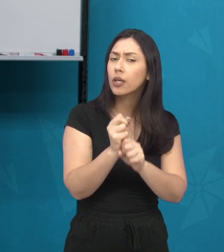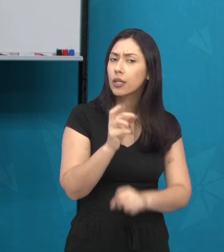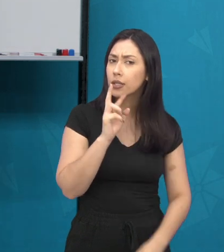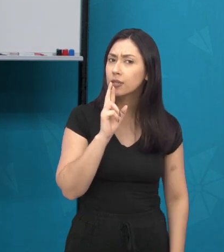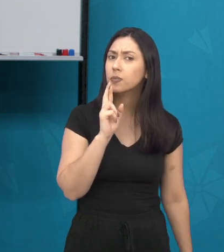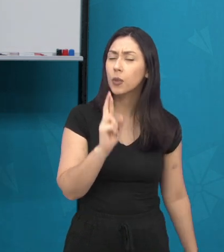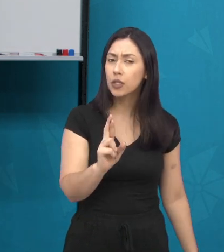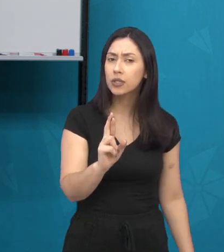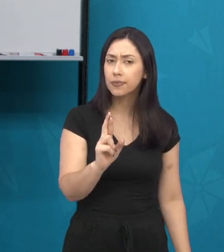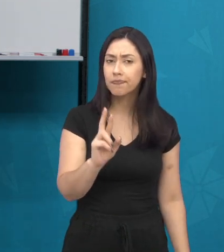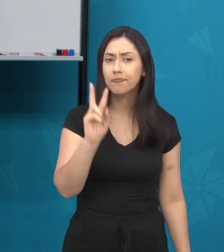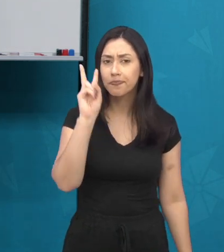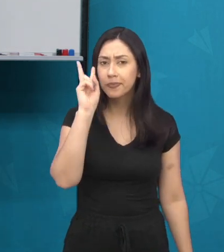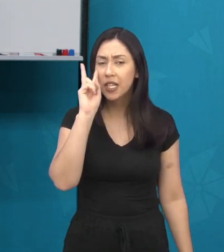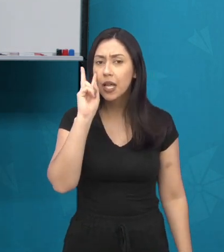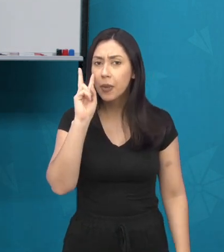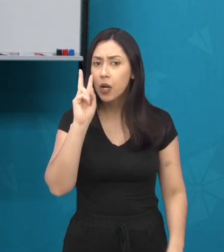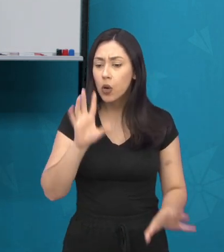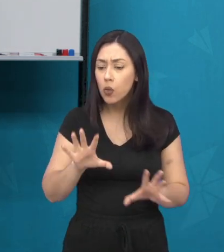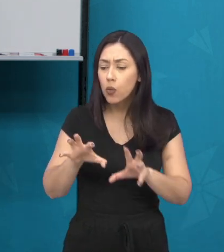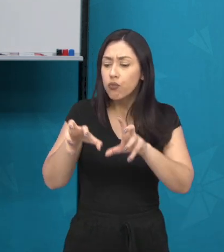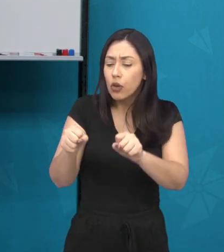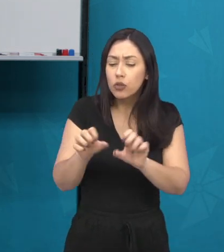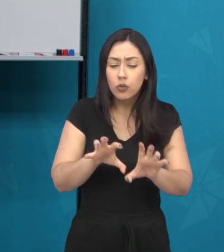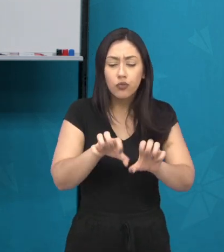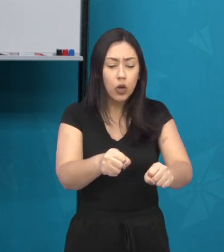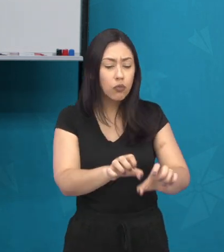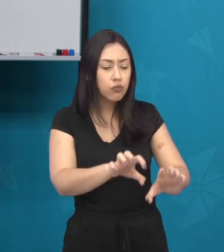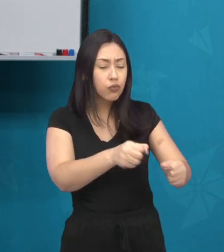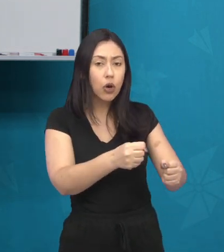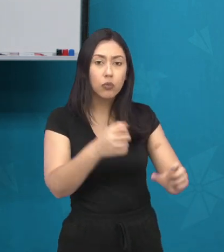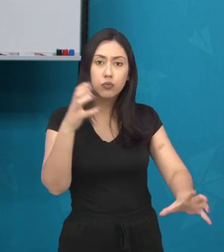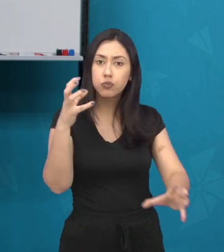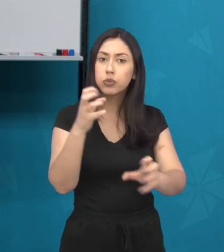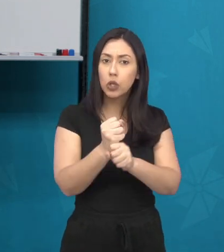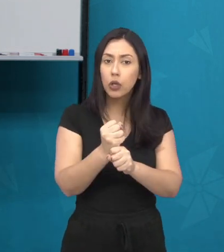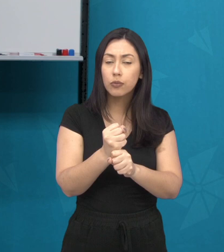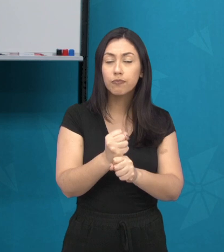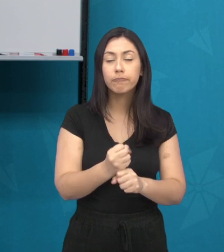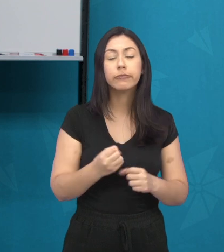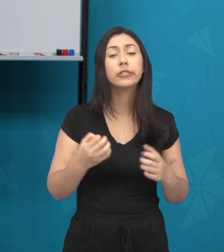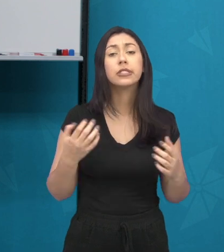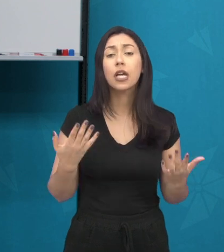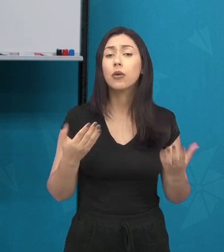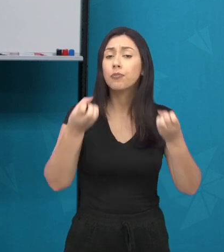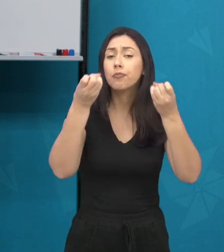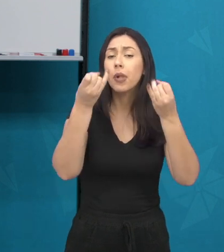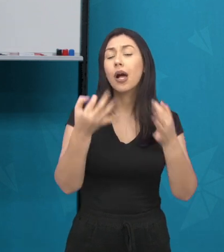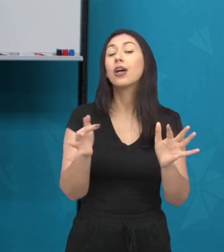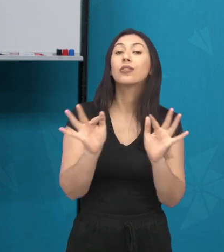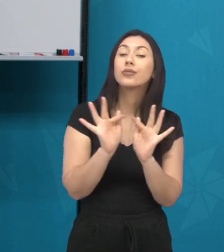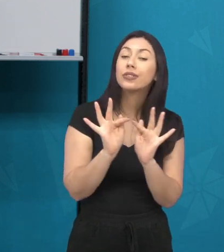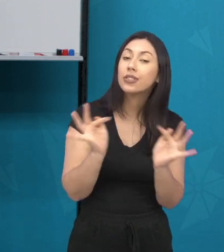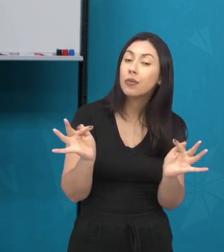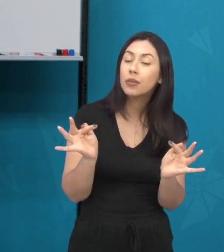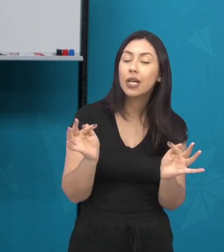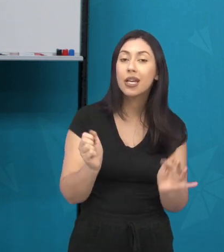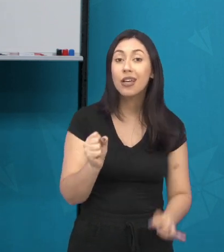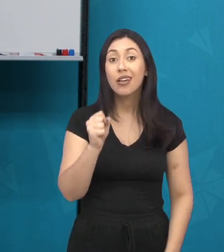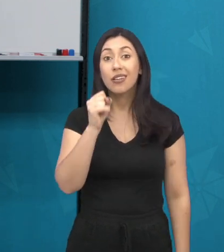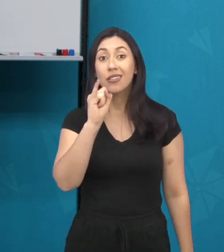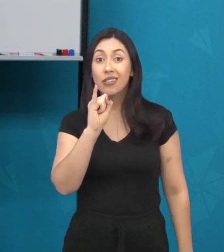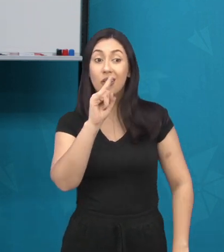vetorial de todas as forças que atuam nesse corpo de maneira mais simples para vocês se